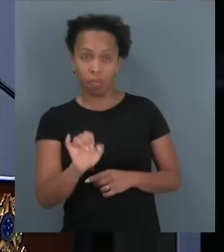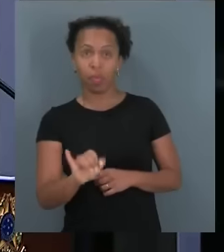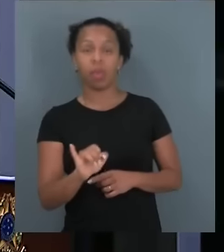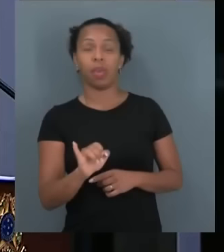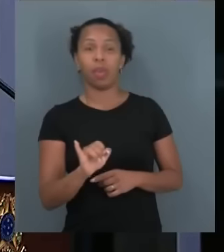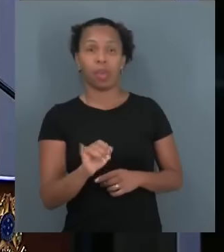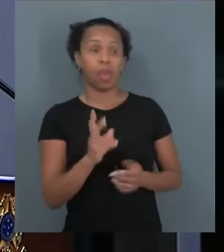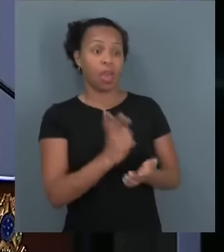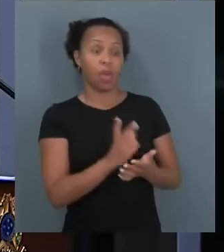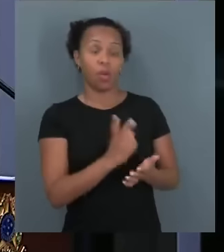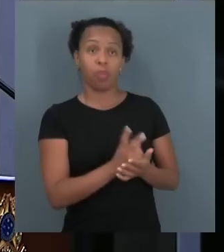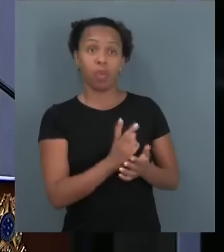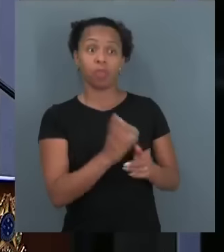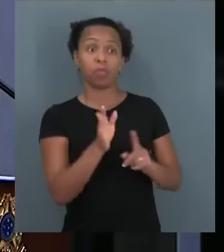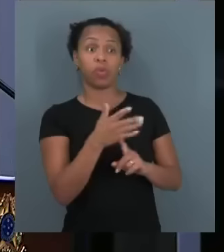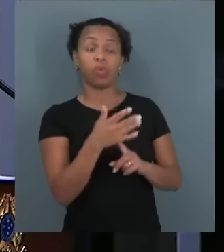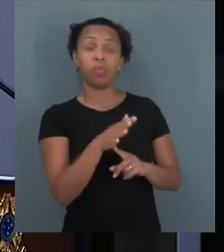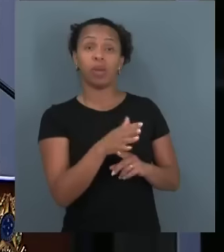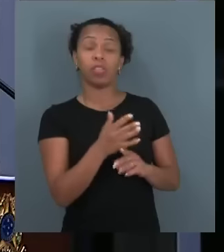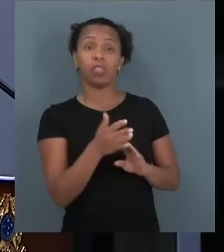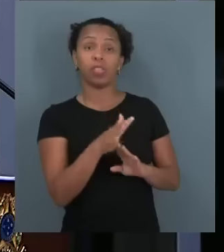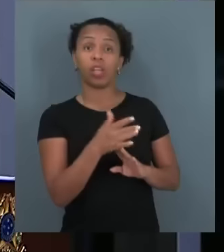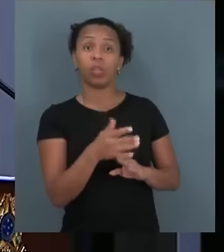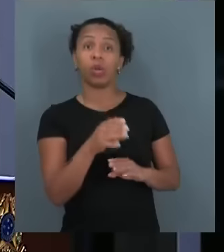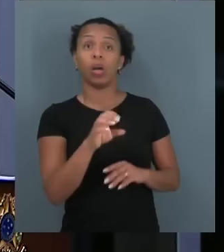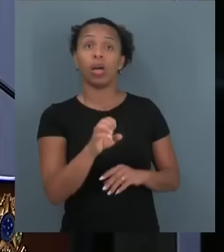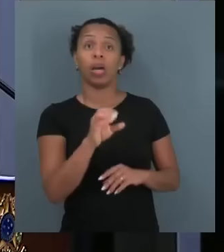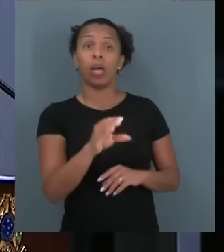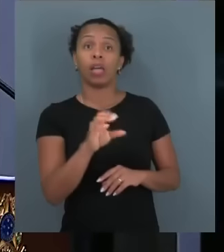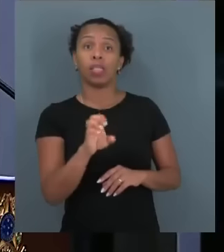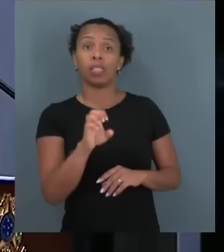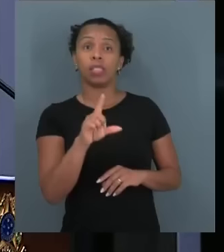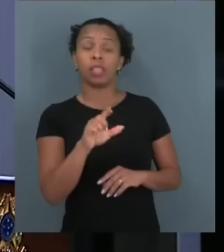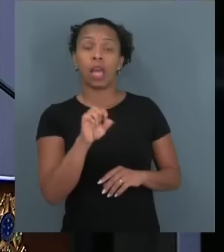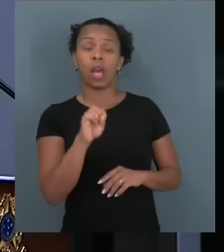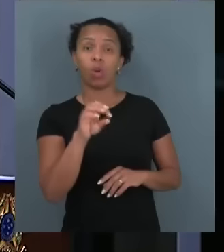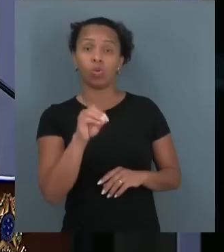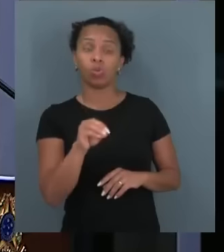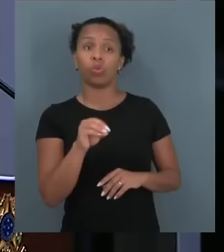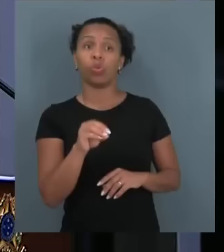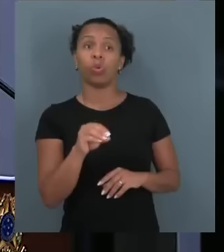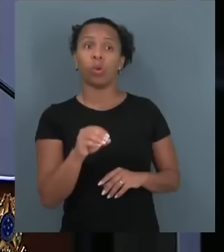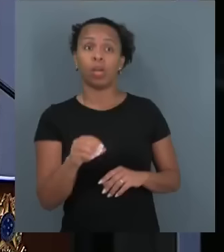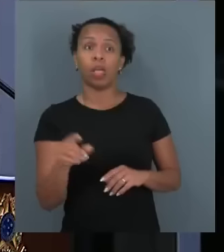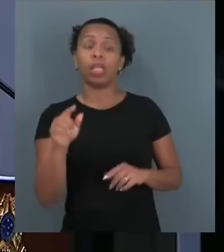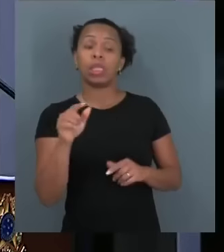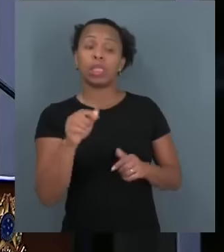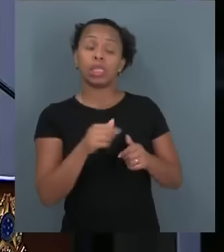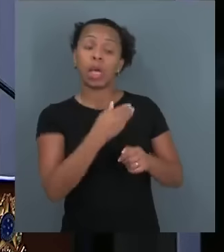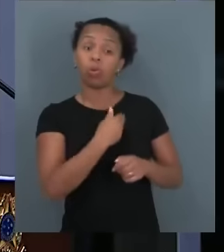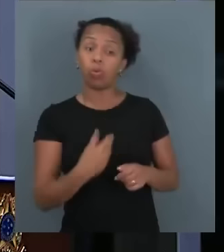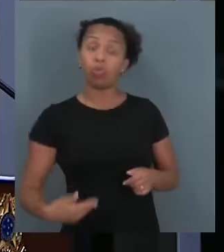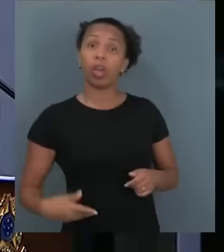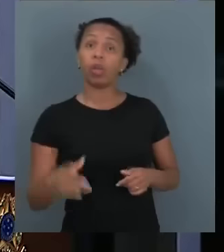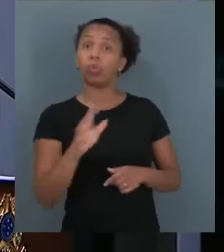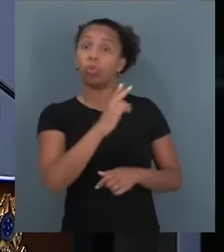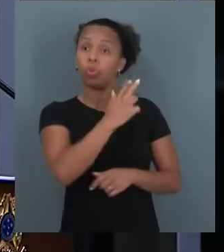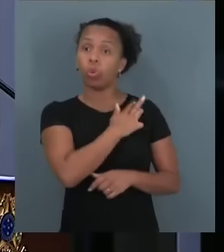embaixador Celso Amorim ocupa no governo Lula. Ou seja, alguém de projeção internacional.